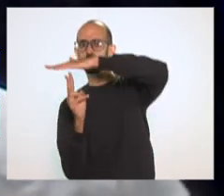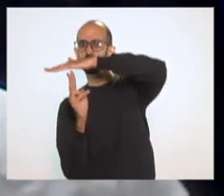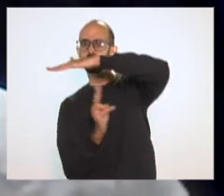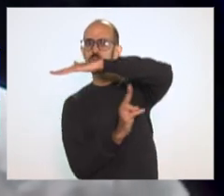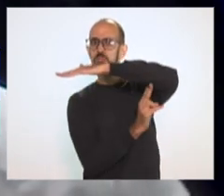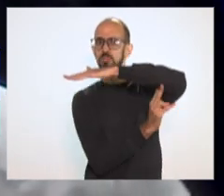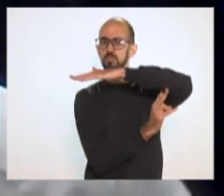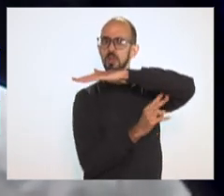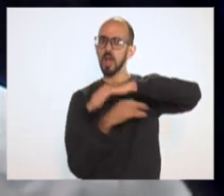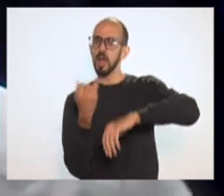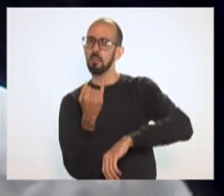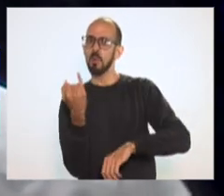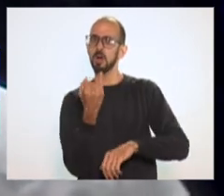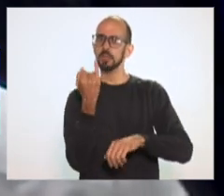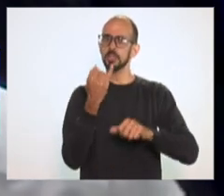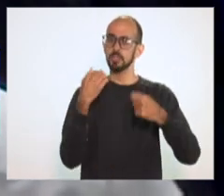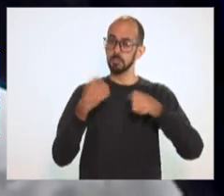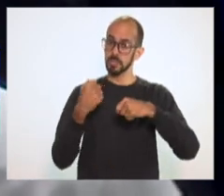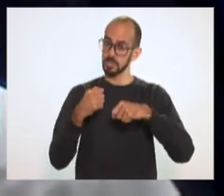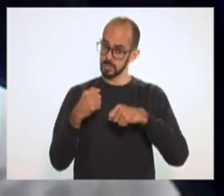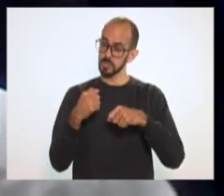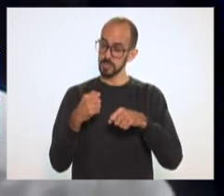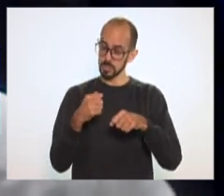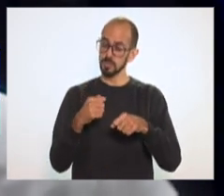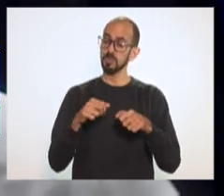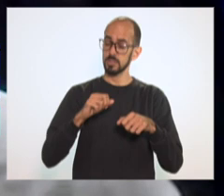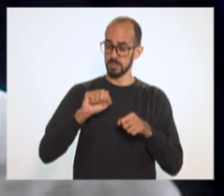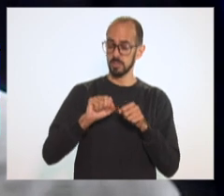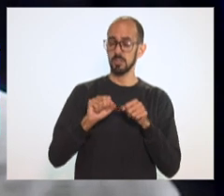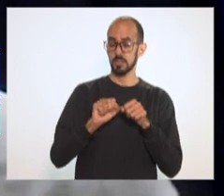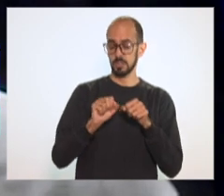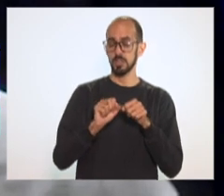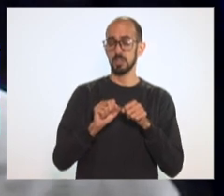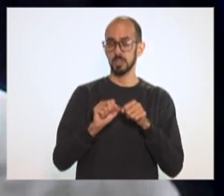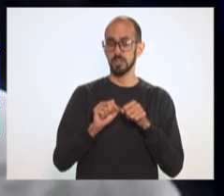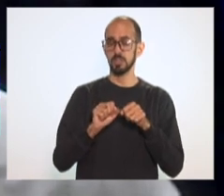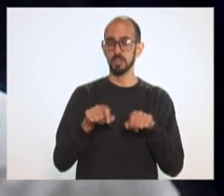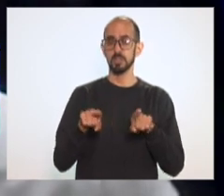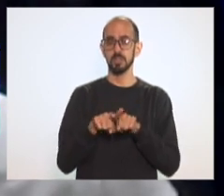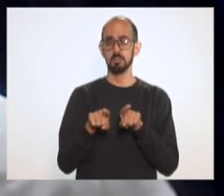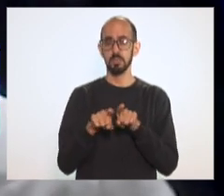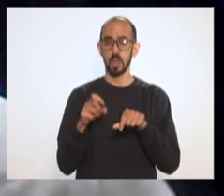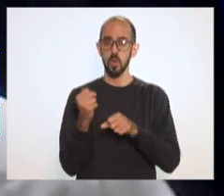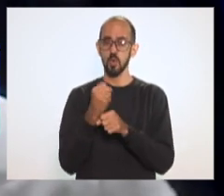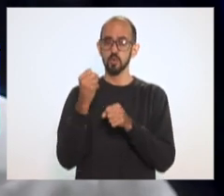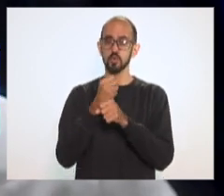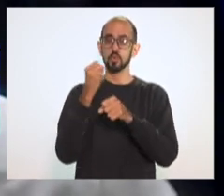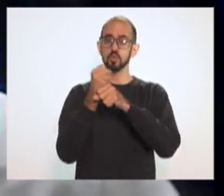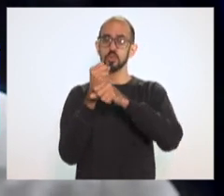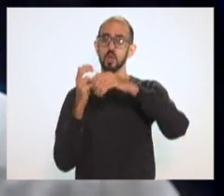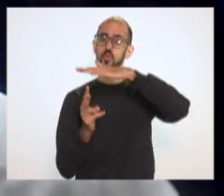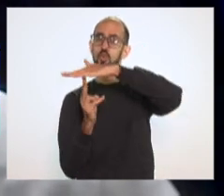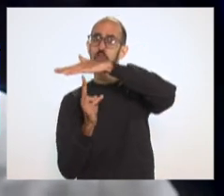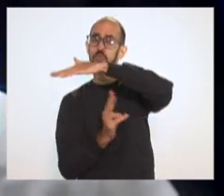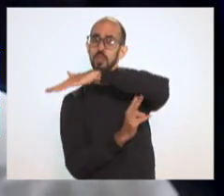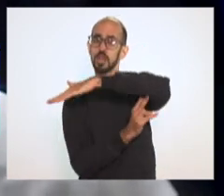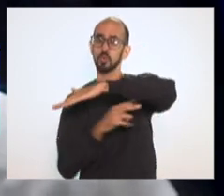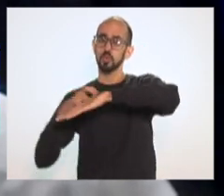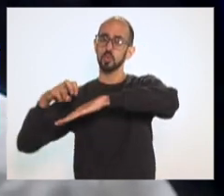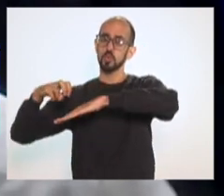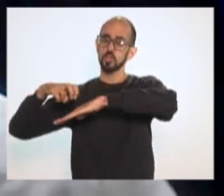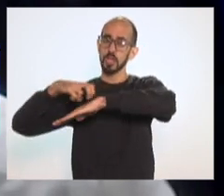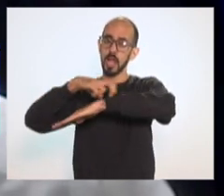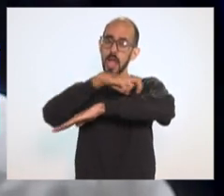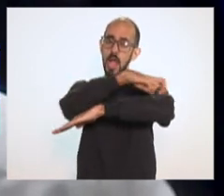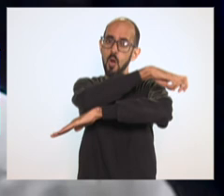importantes que precisam ser executadas nessa rodovia como a construção do viaduto ali logo depois de